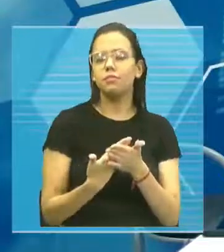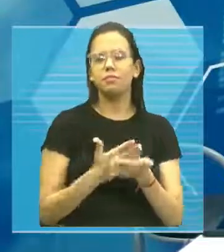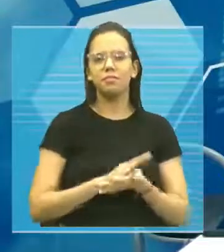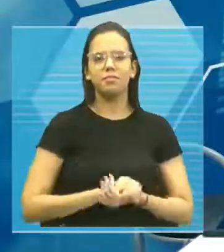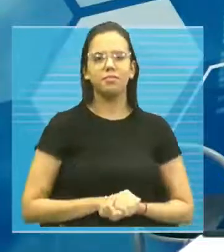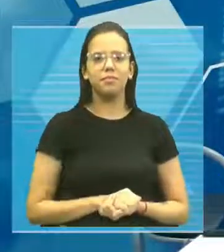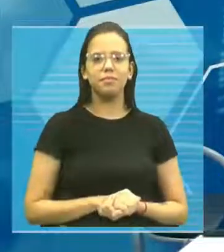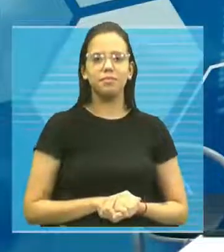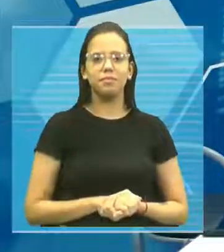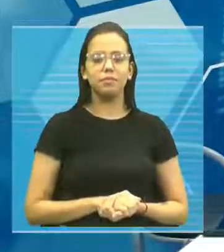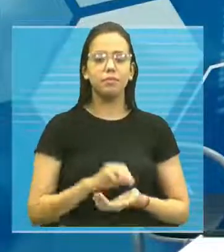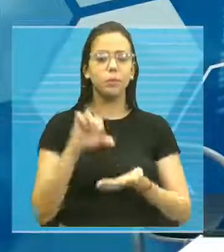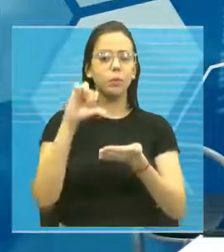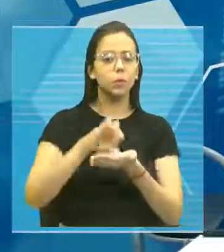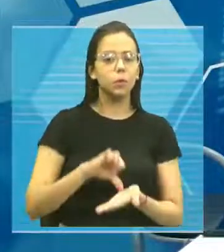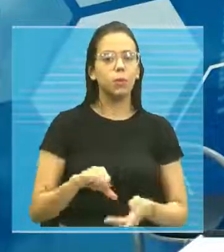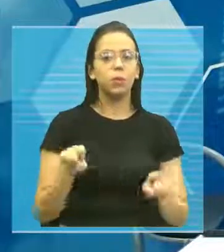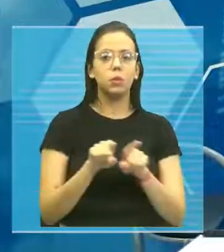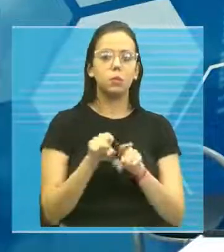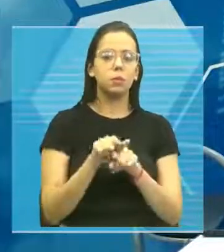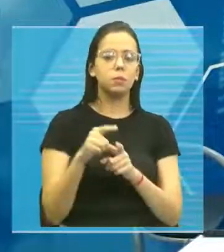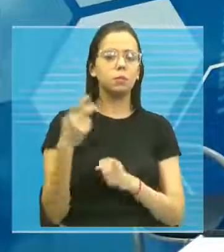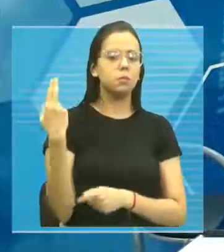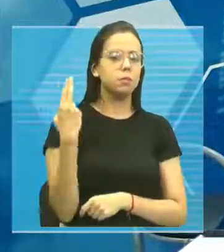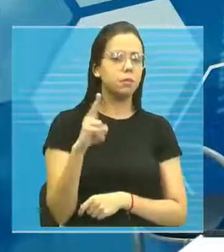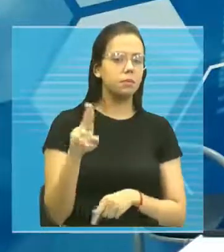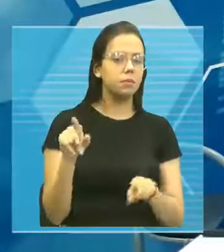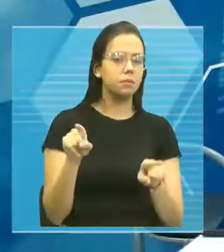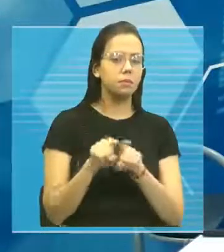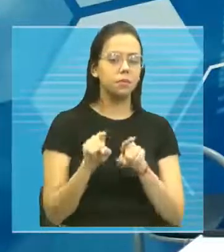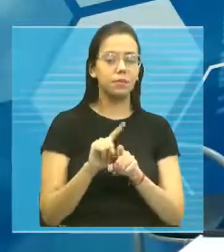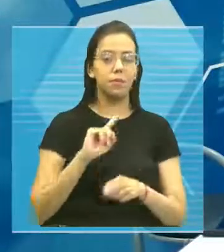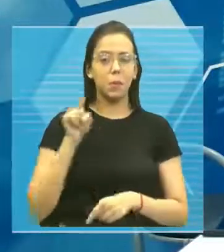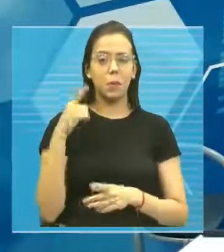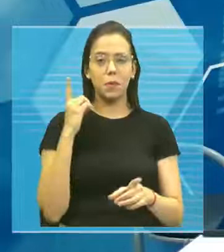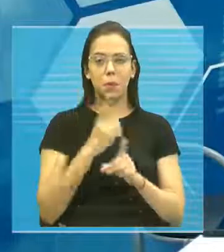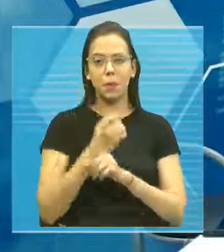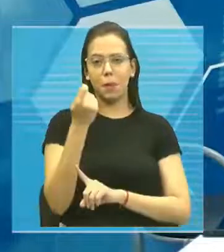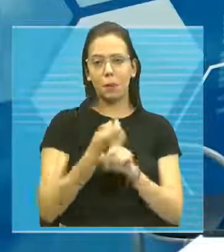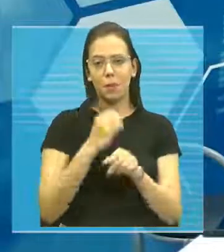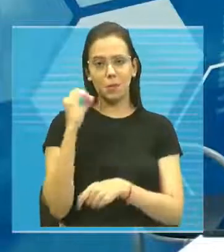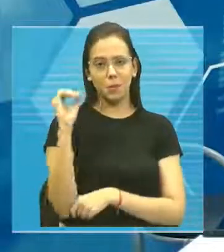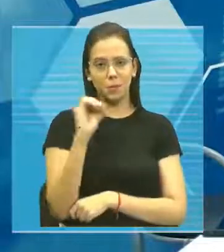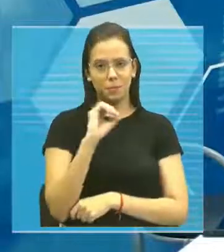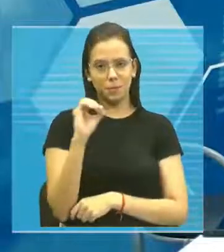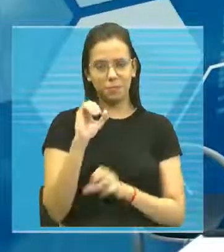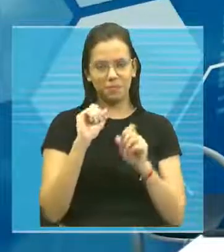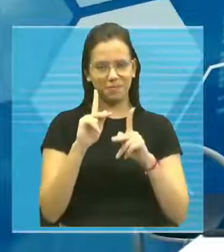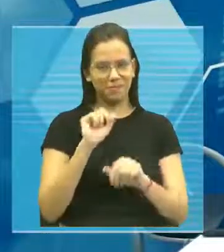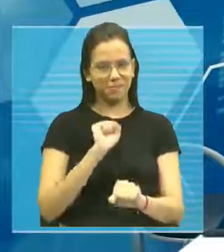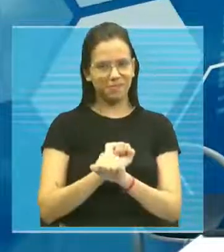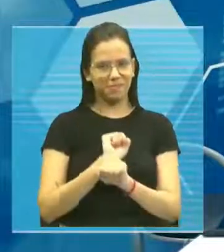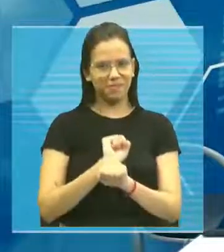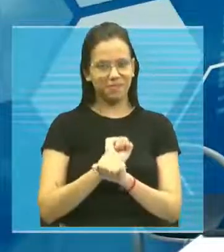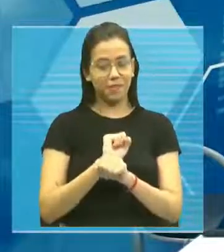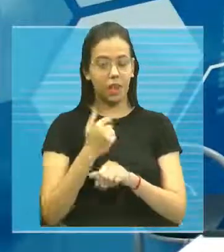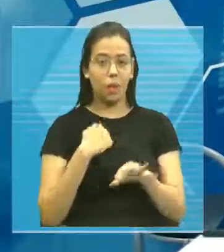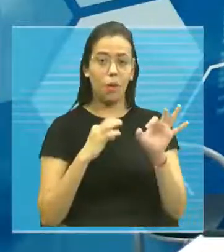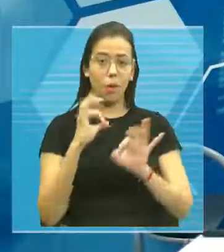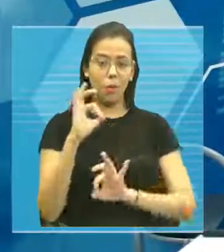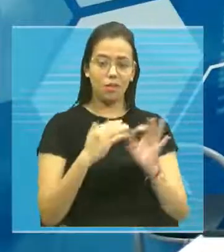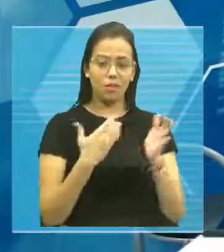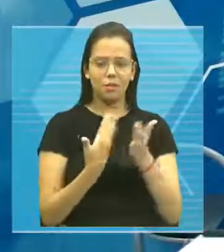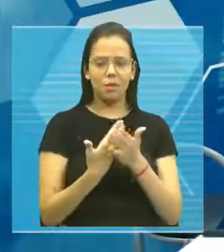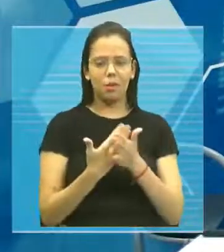você Isaías com ele também em Uruçuí nós vamos nos encontrar em outubro vi Uruçuí aguarde estou planejando